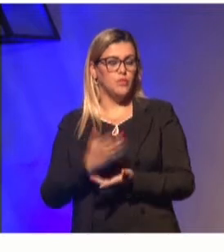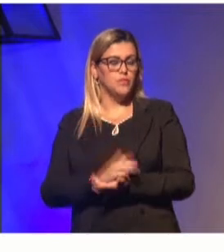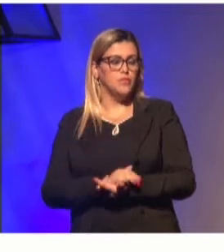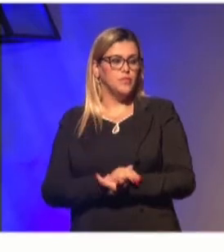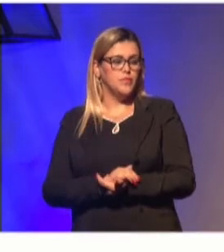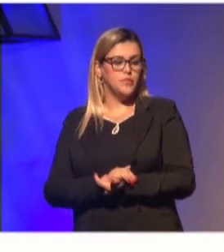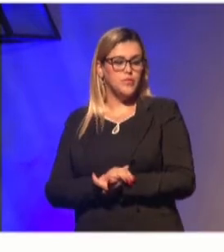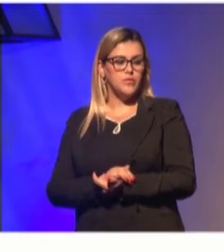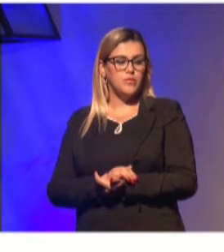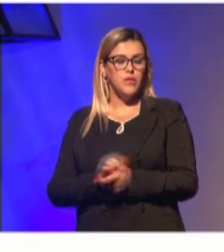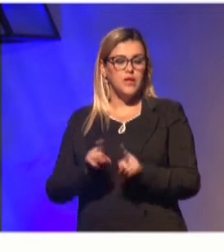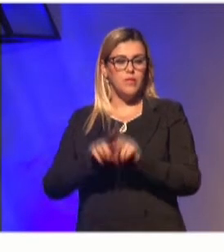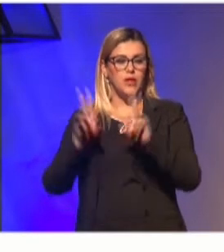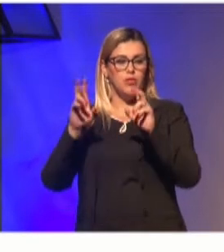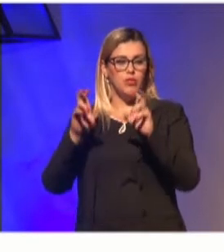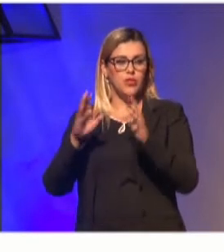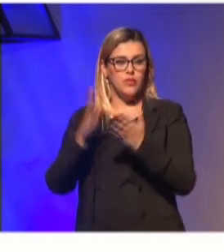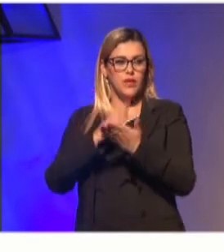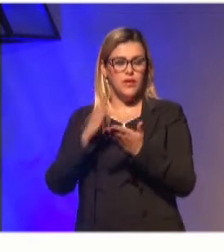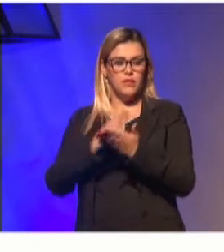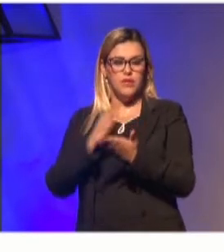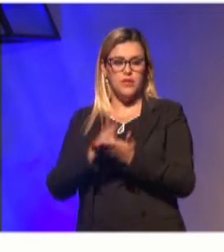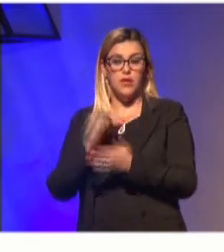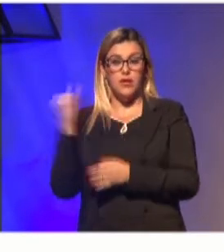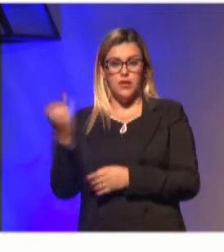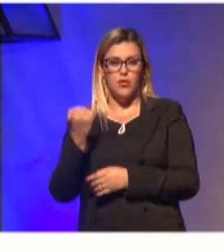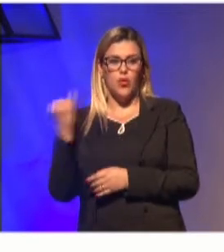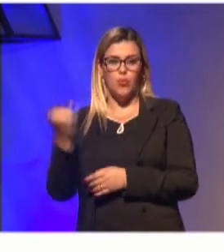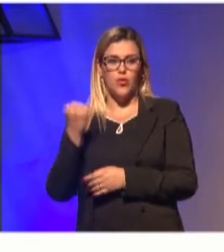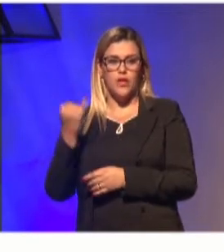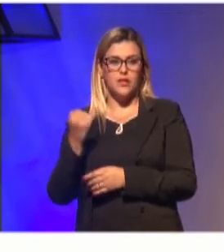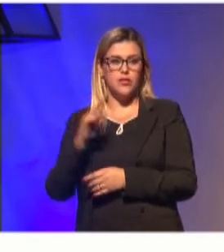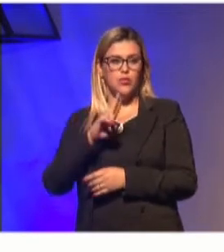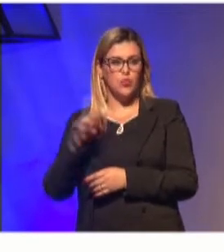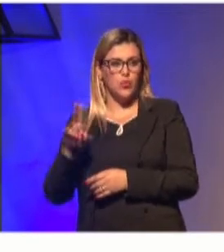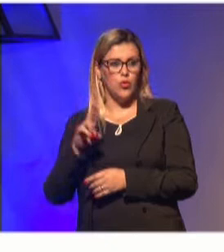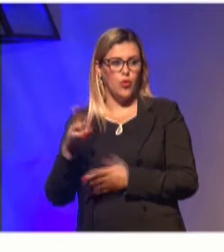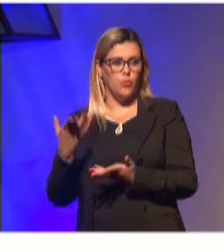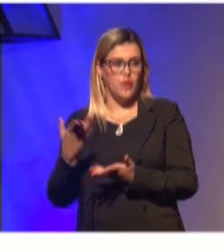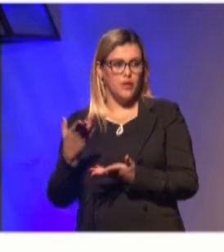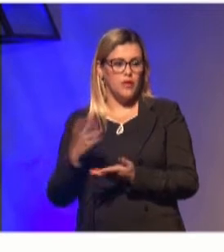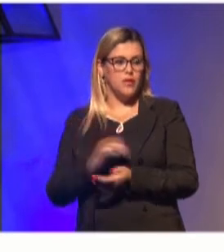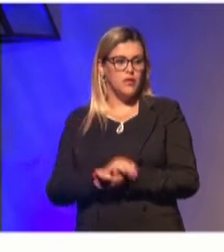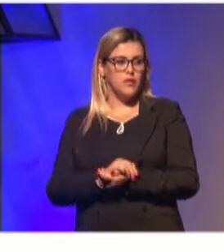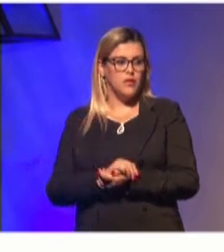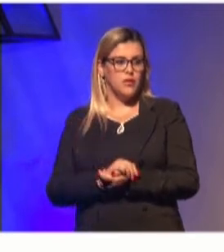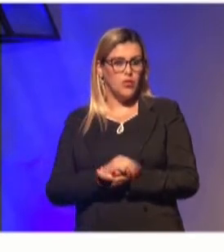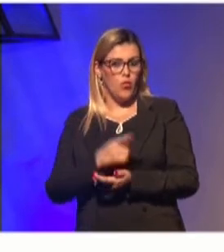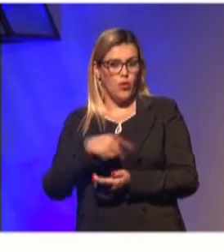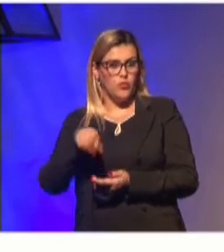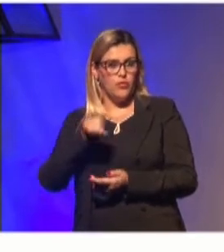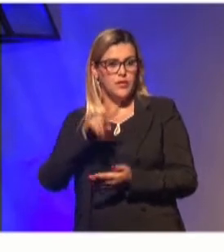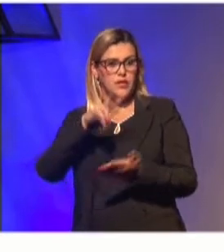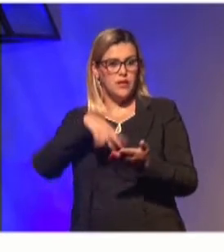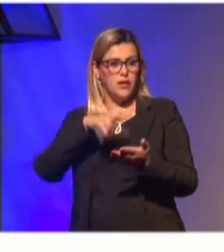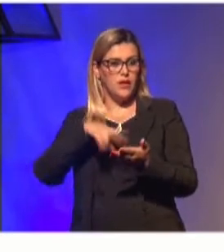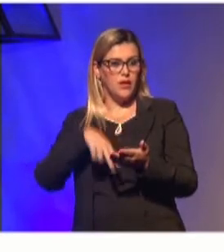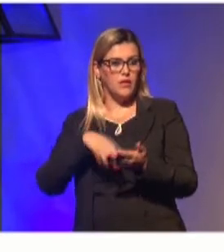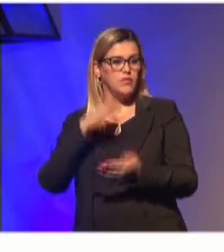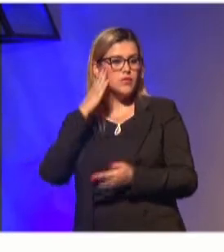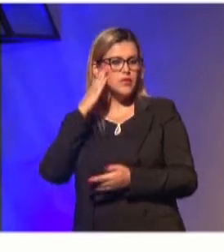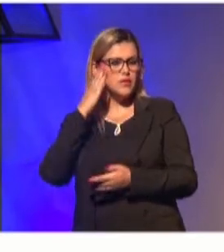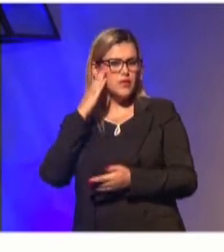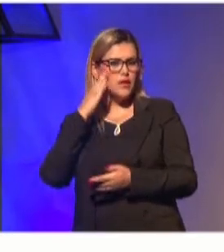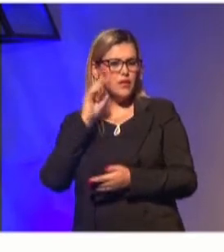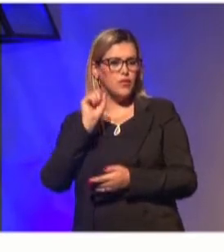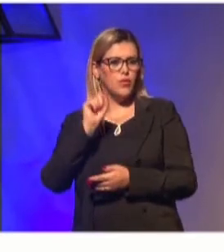também do título da revista. Então, a importância da nomenclatura, né, e quando vocês lerem o termo fotobiomodulação, entendam aí